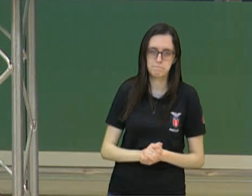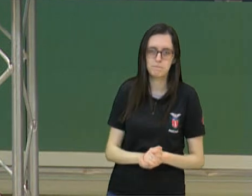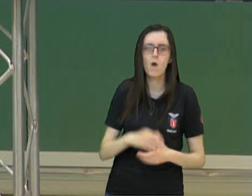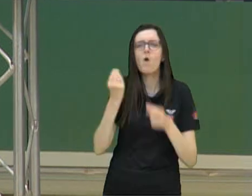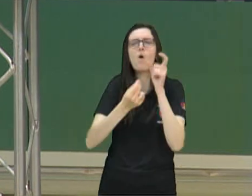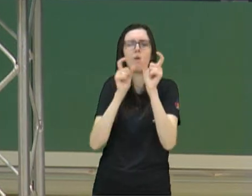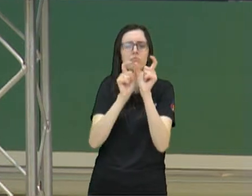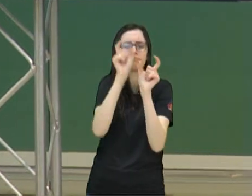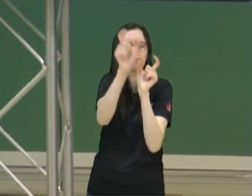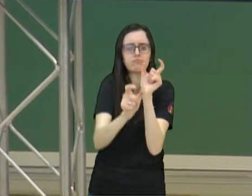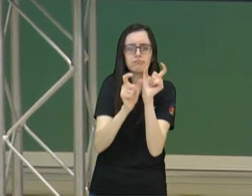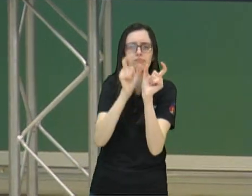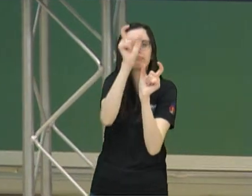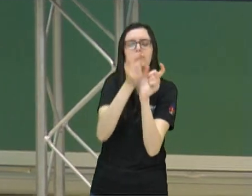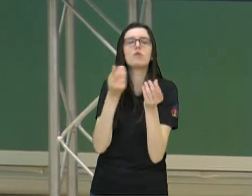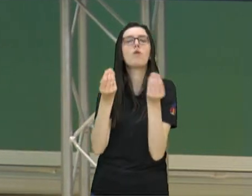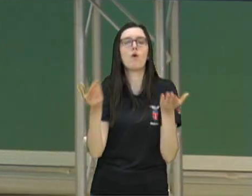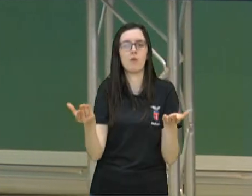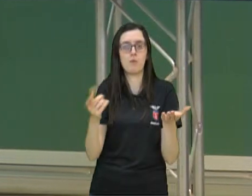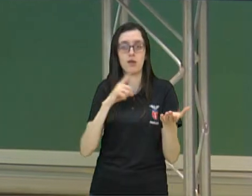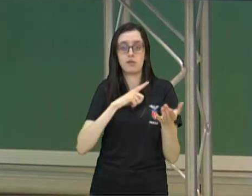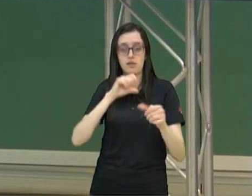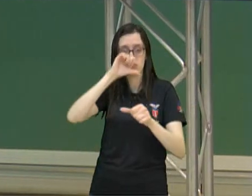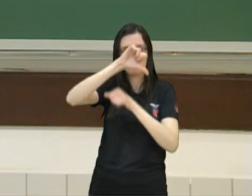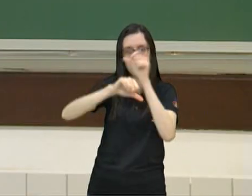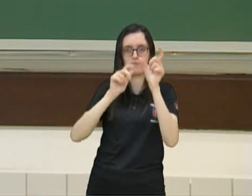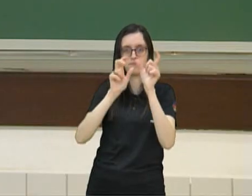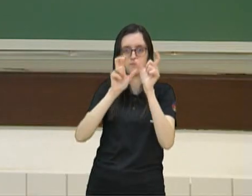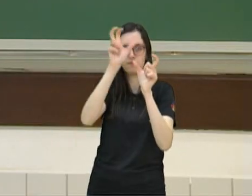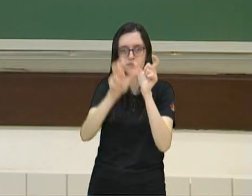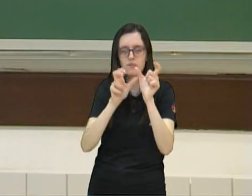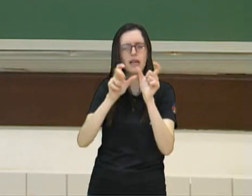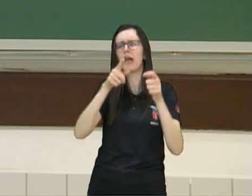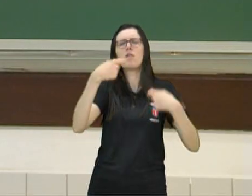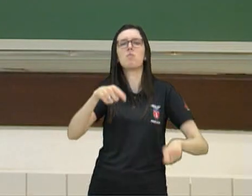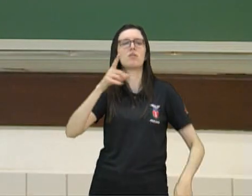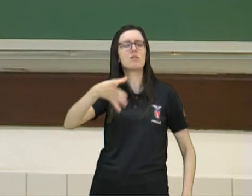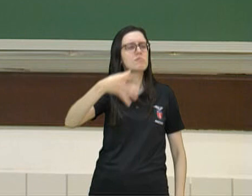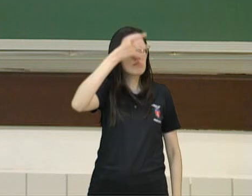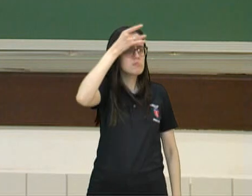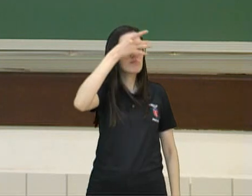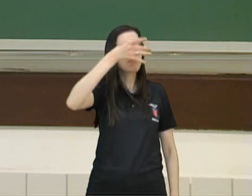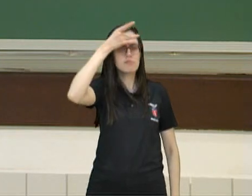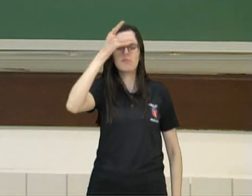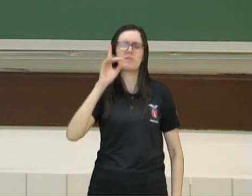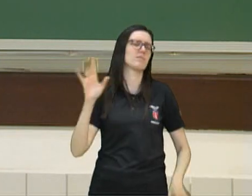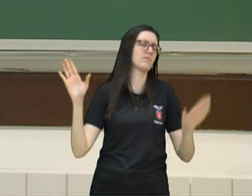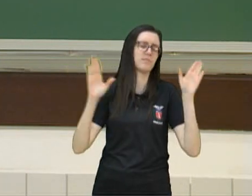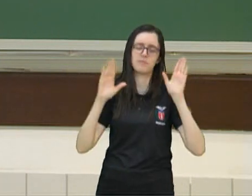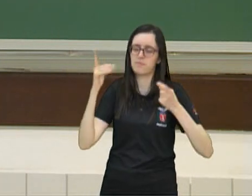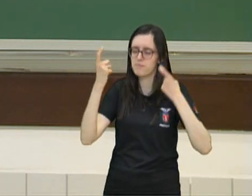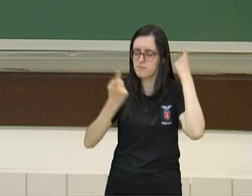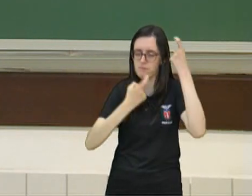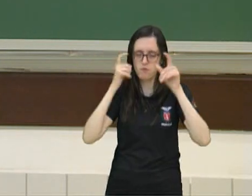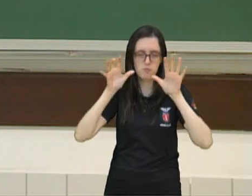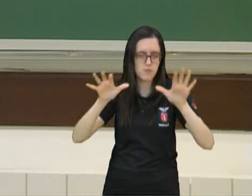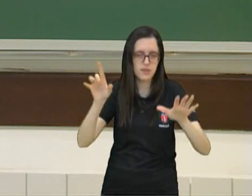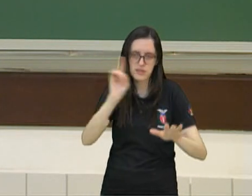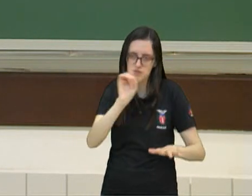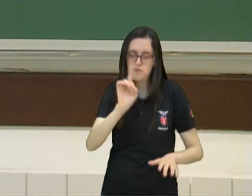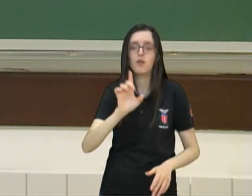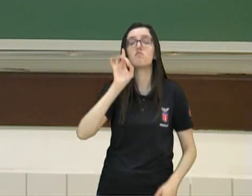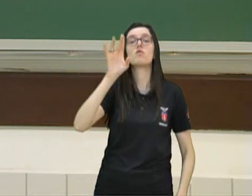conjugação verbal? Nós temos ali a flexão, vocês não precisam memorizar esses nomes, não se preocupem com isso,